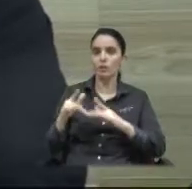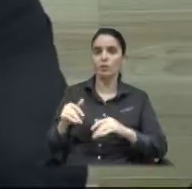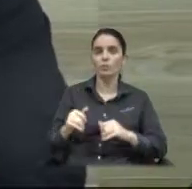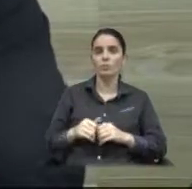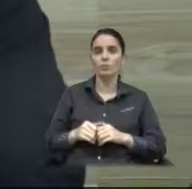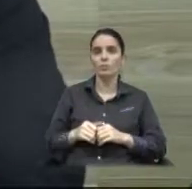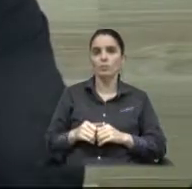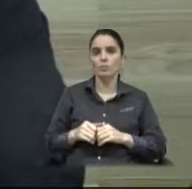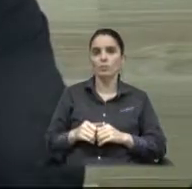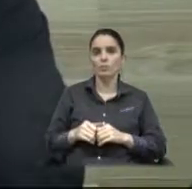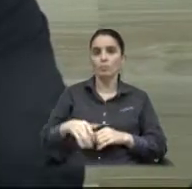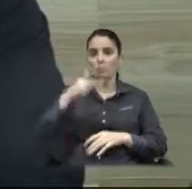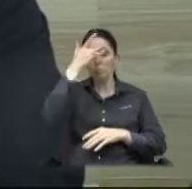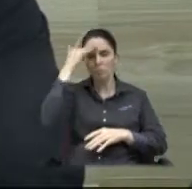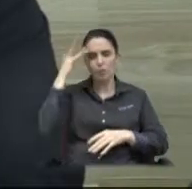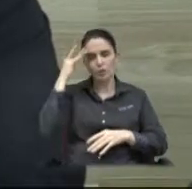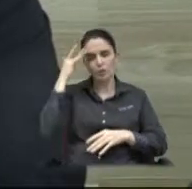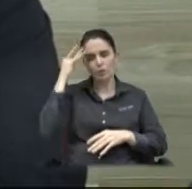emergência.